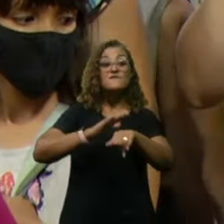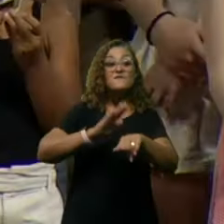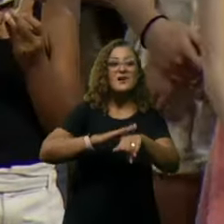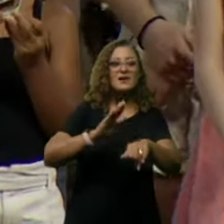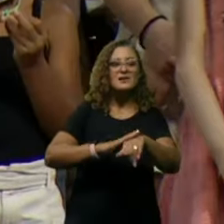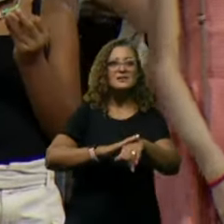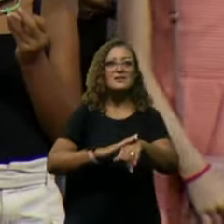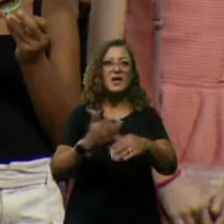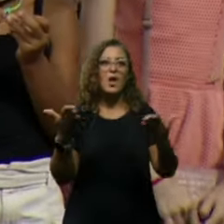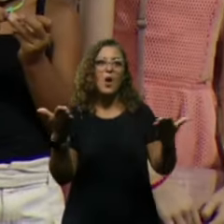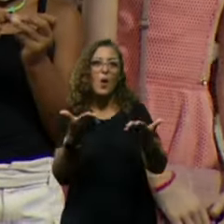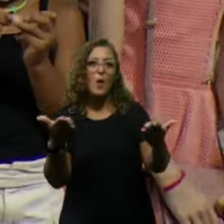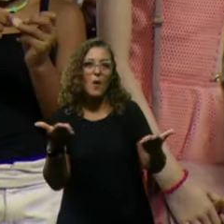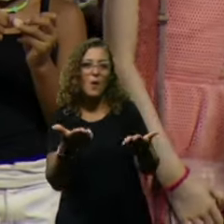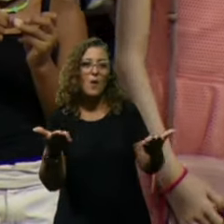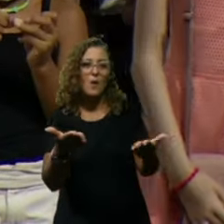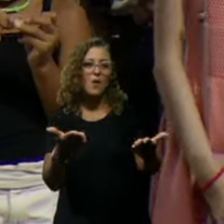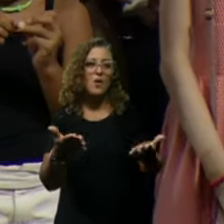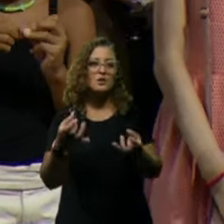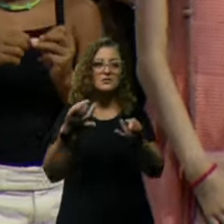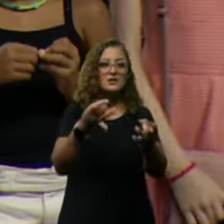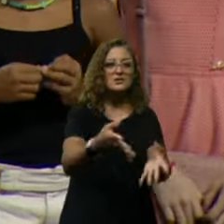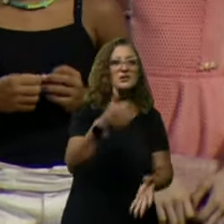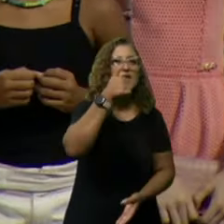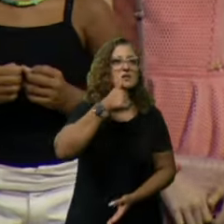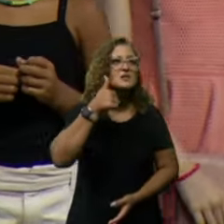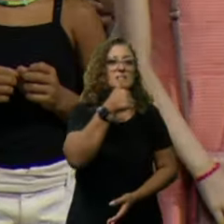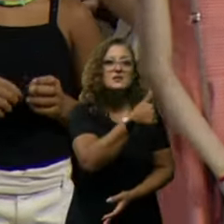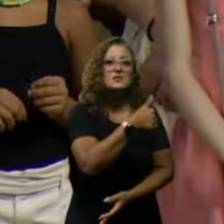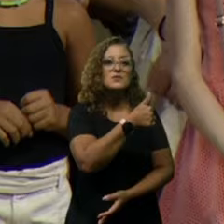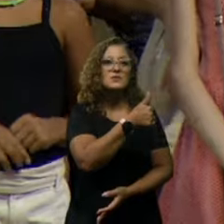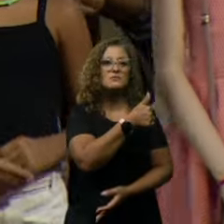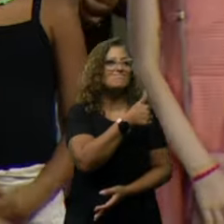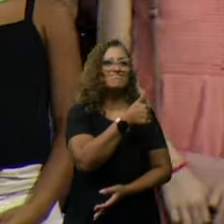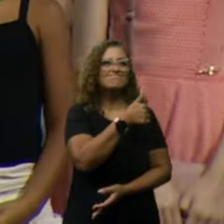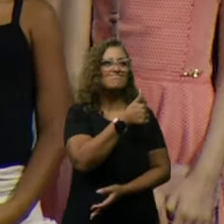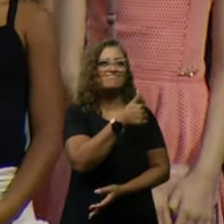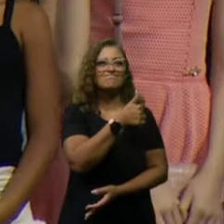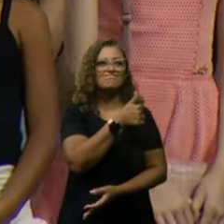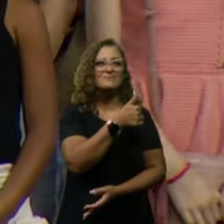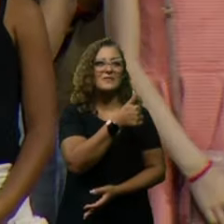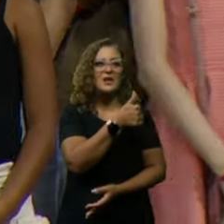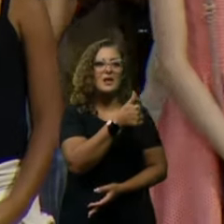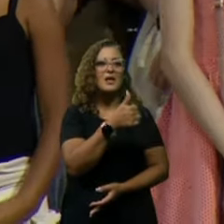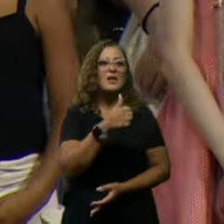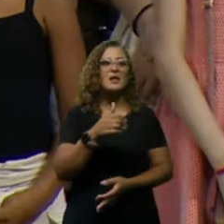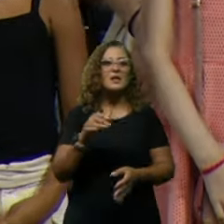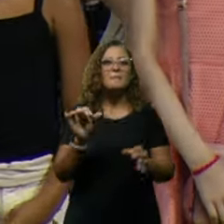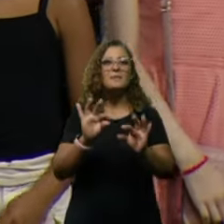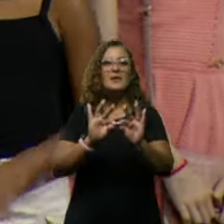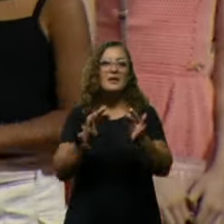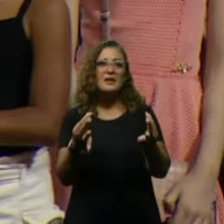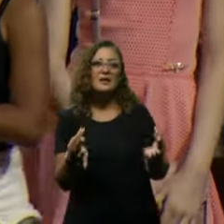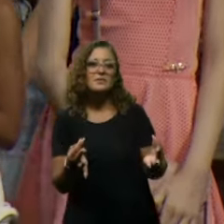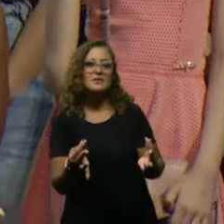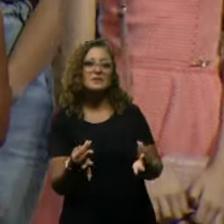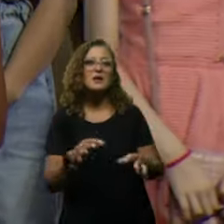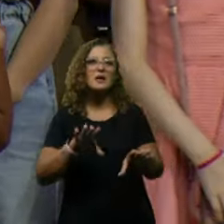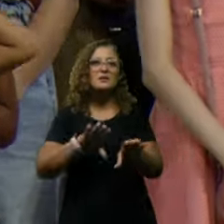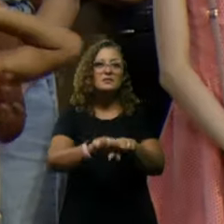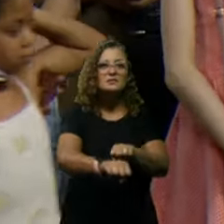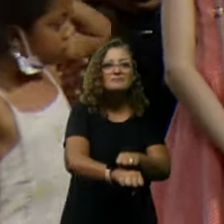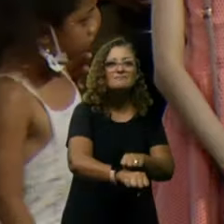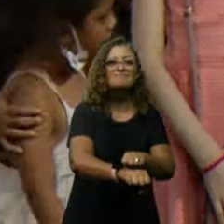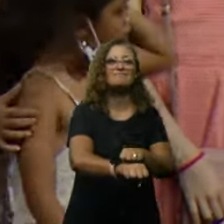tem a deixar por ele só que estão se disser que isso ainda a pequena o que Deus quer fazer você sabe porque você vai entender